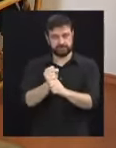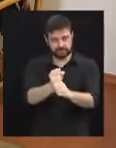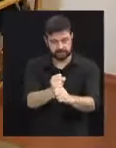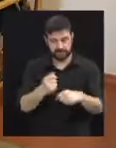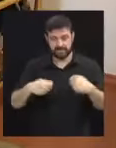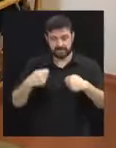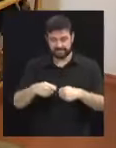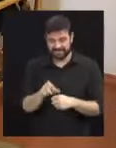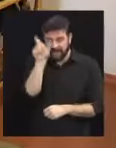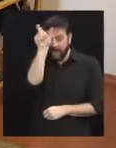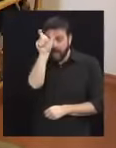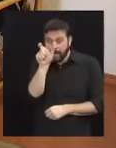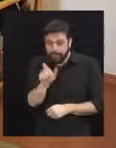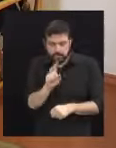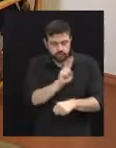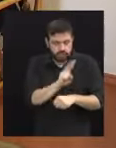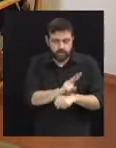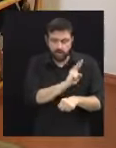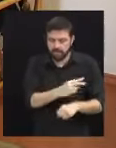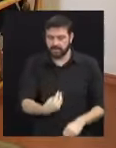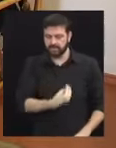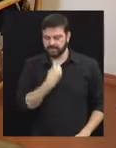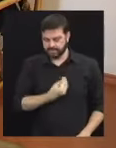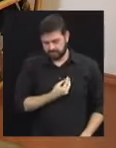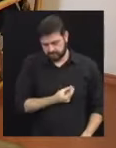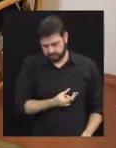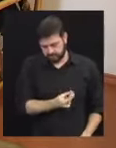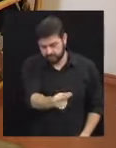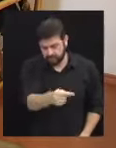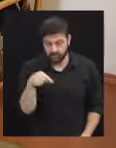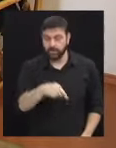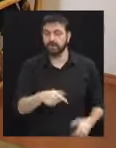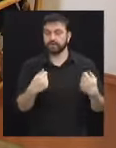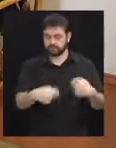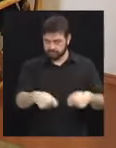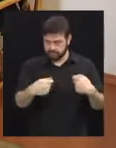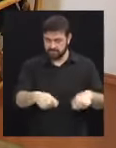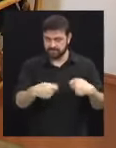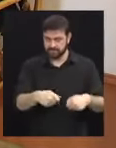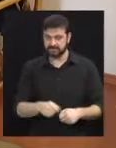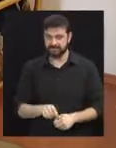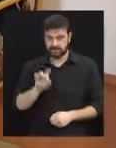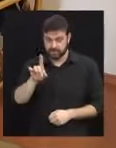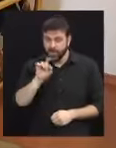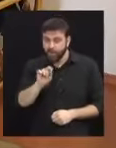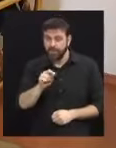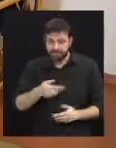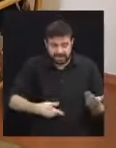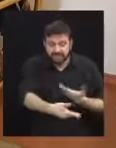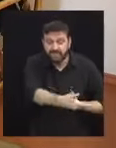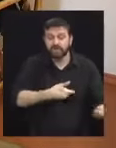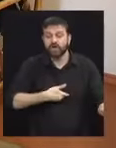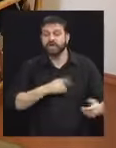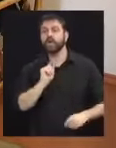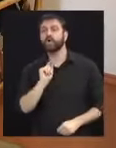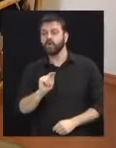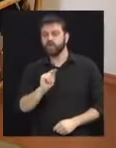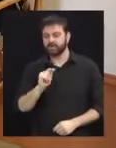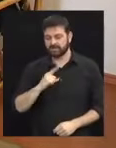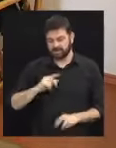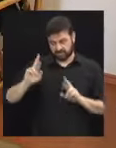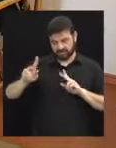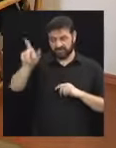depender exclusivamente de você para viver. Ele precisa de você para tudo e que só o que você vai ter em troca,